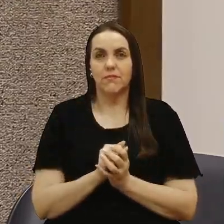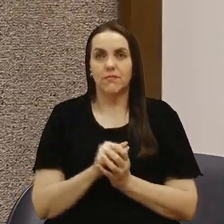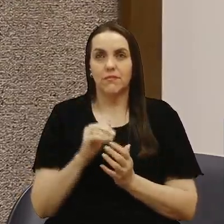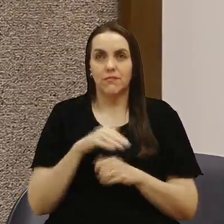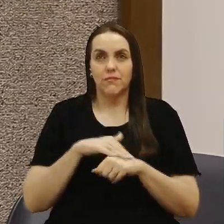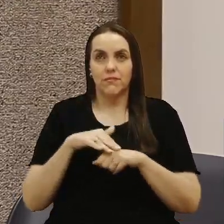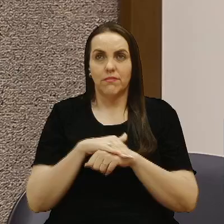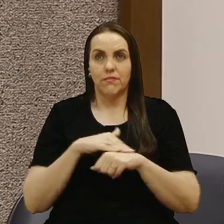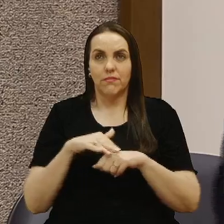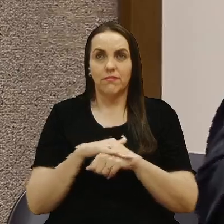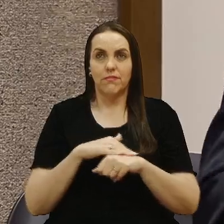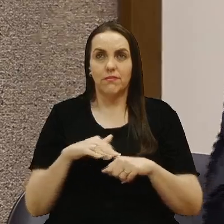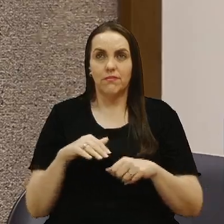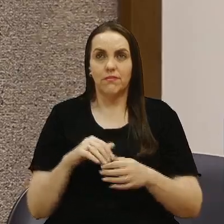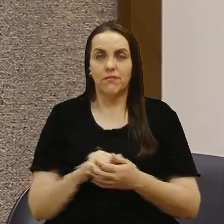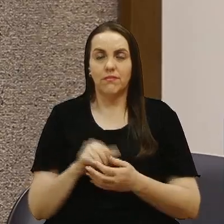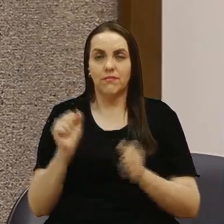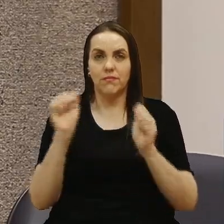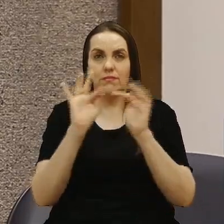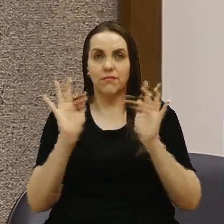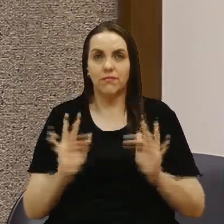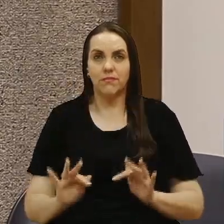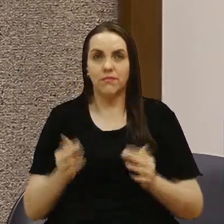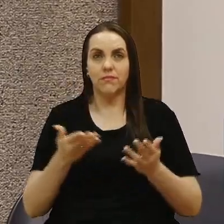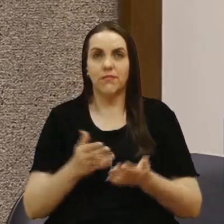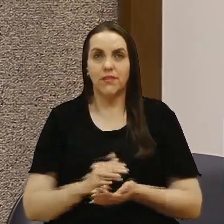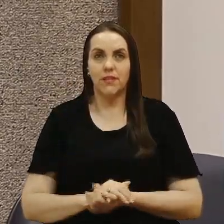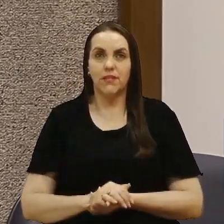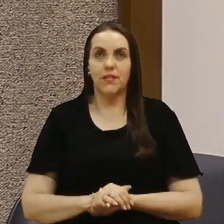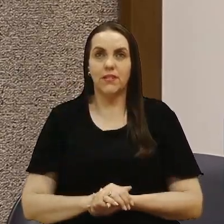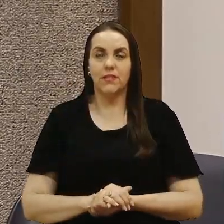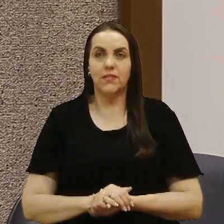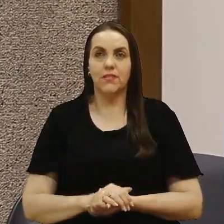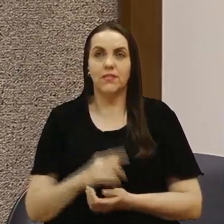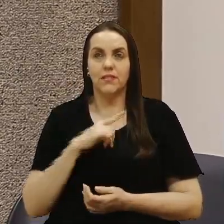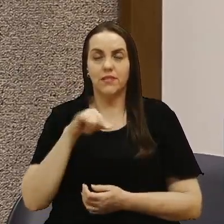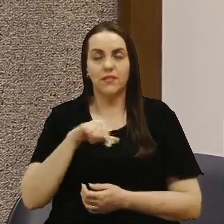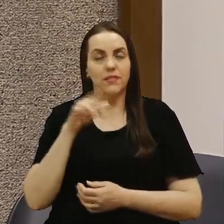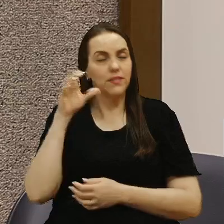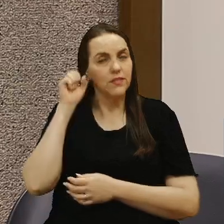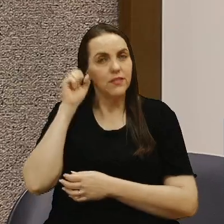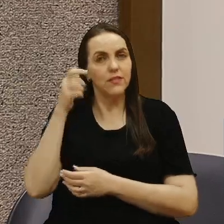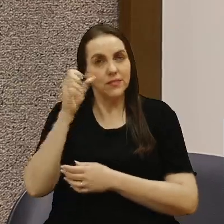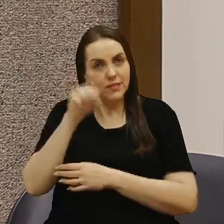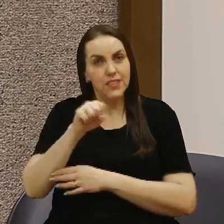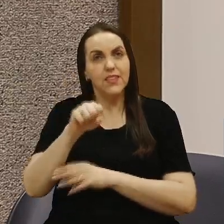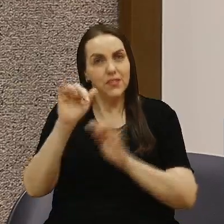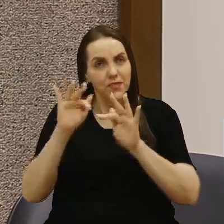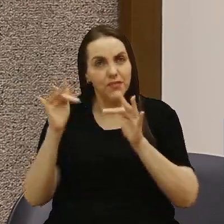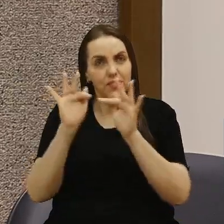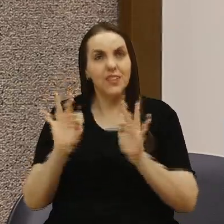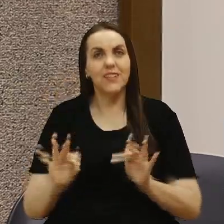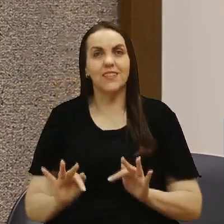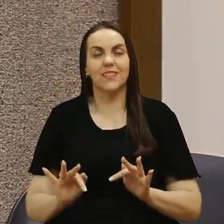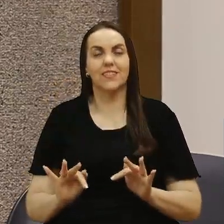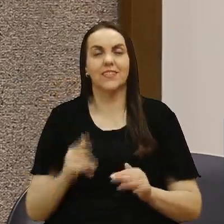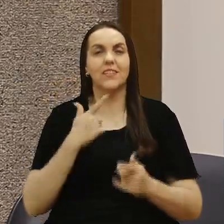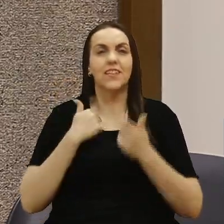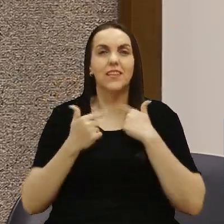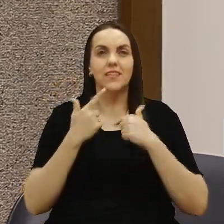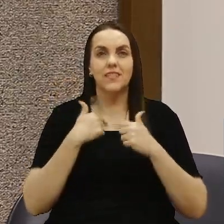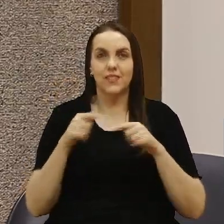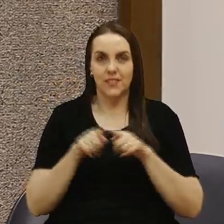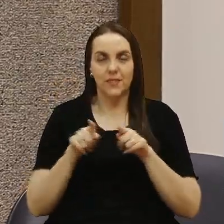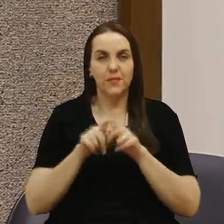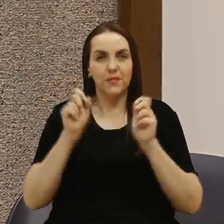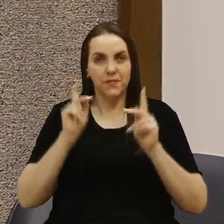estão felizes aqui? Sim, nós estamos felizes aqui. É isso que eu escuto. Então, o nosso desejo, nós que também viemos de